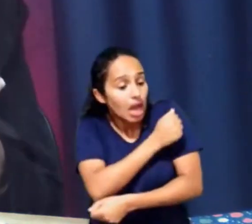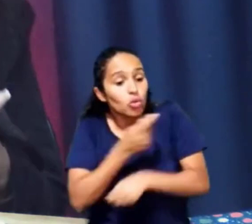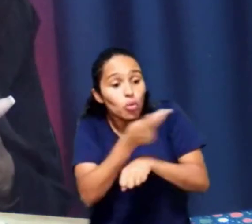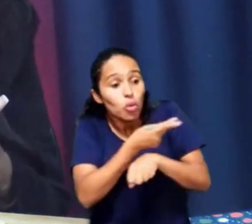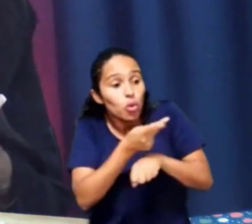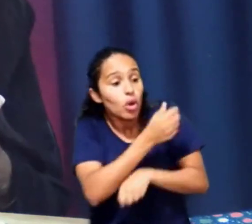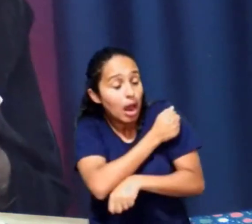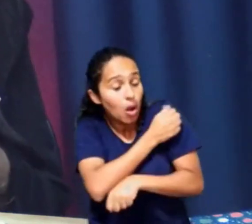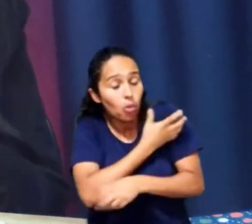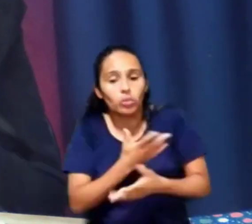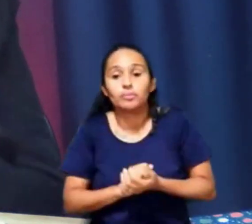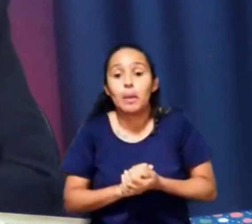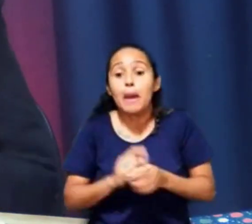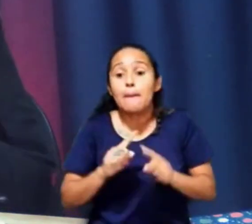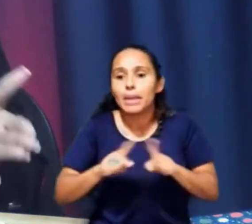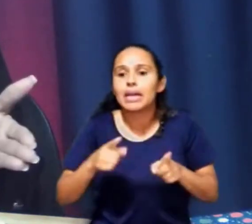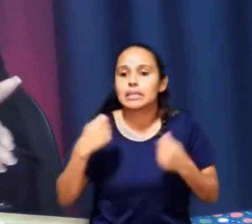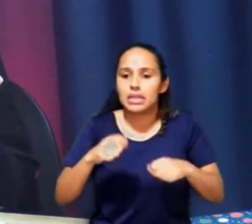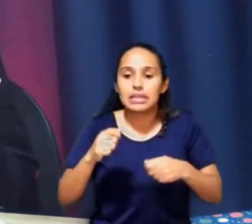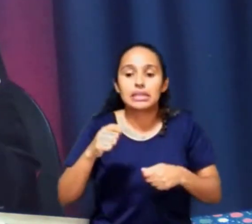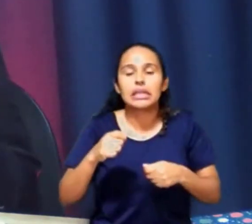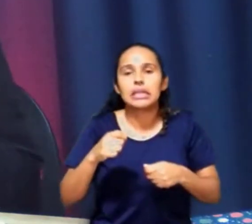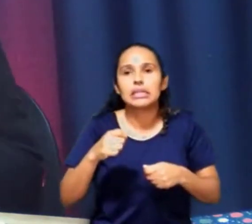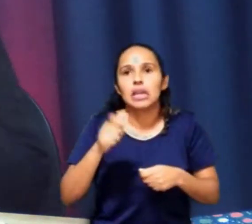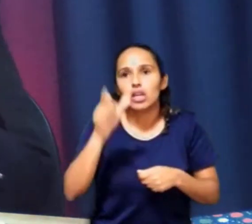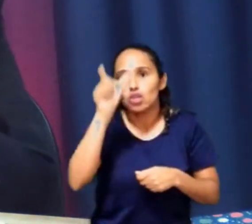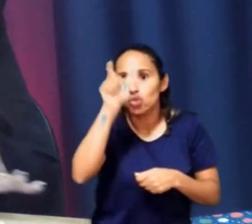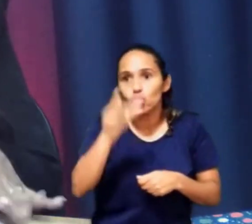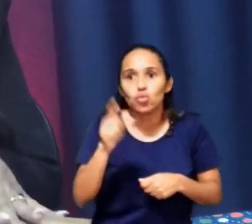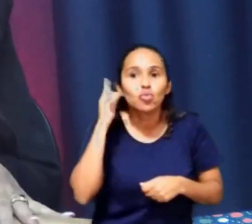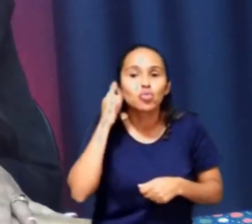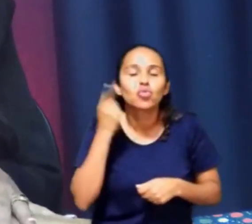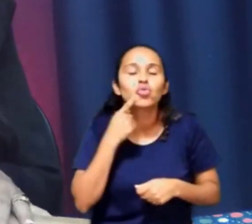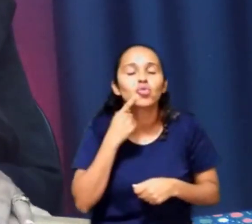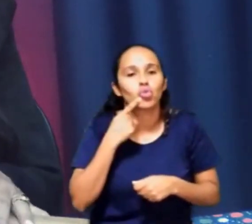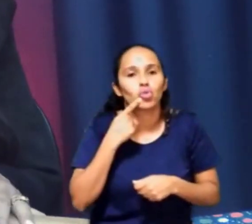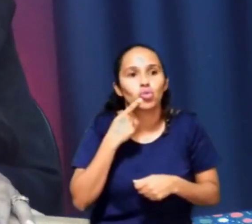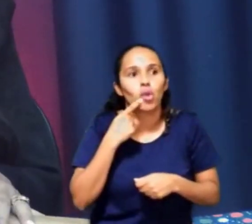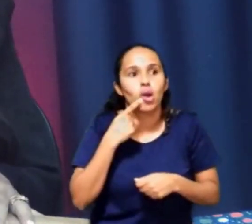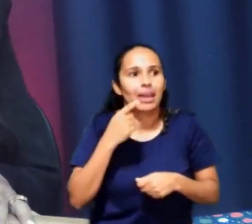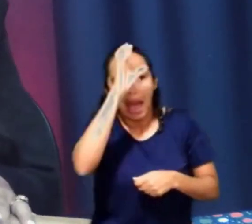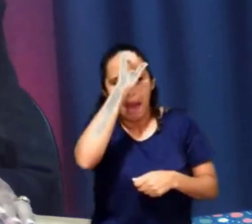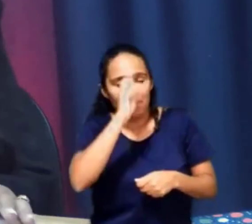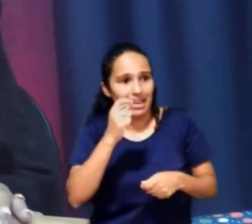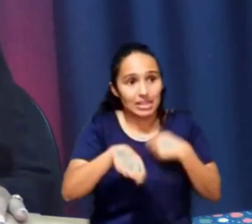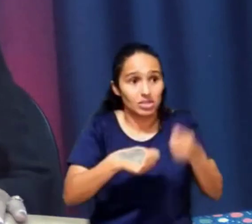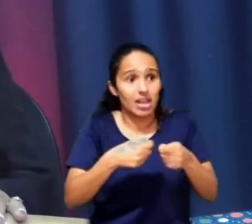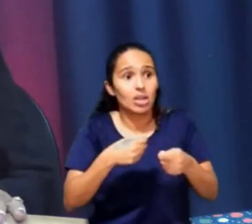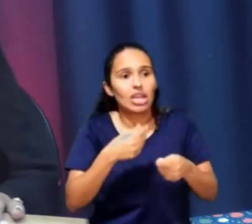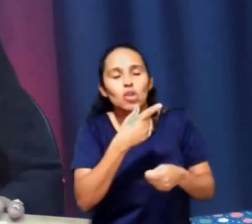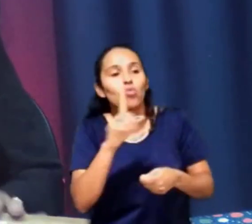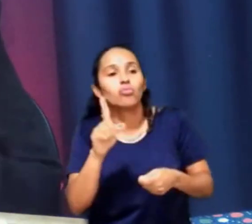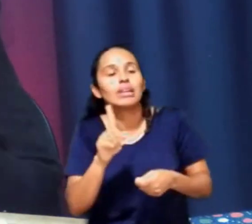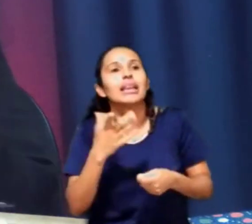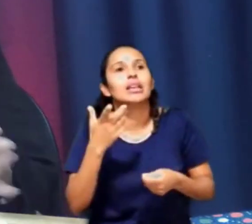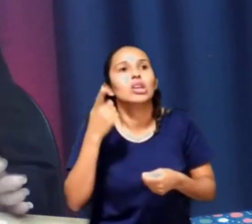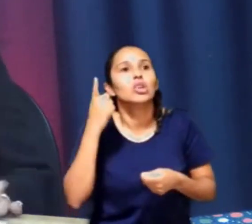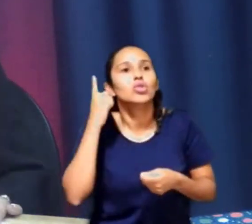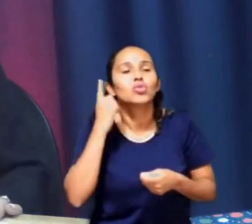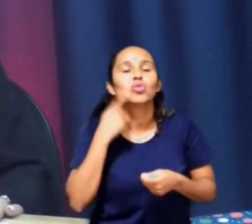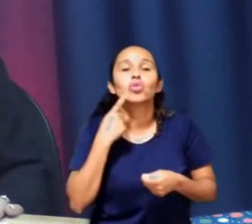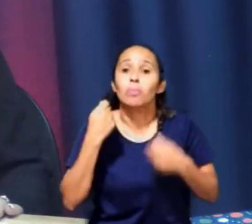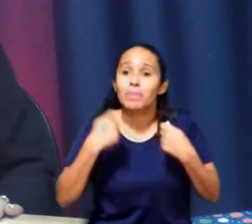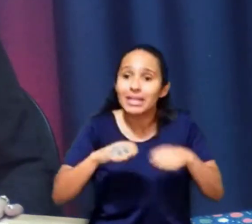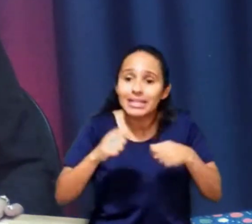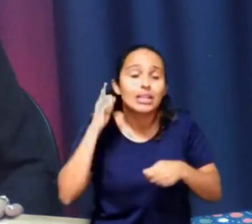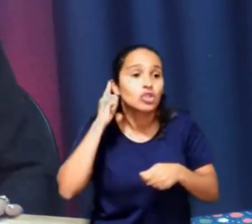adianta aprender os sinais sem ter o surdo. E eu acho que o grande diferencial do nosso curso de Libras da PAI de Poá e do